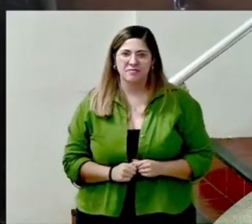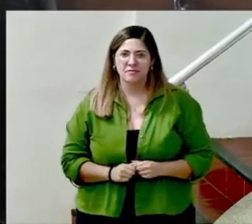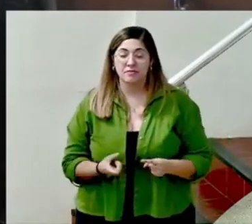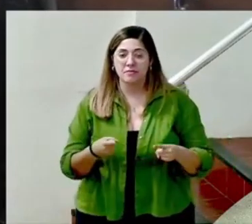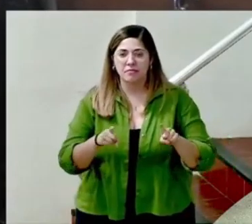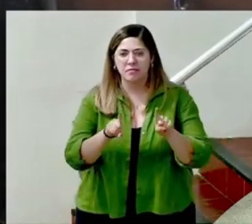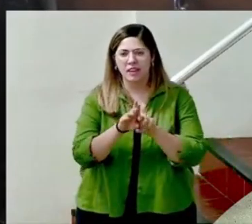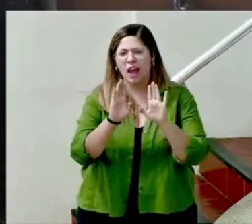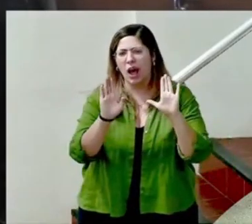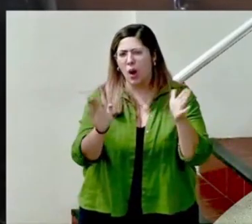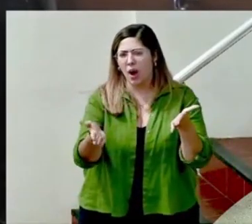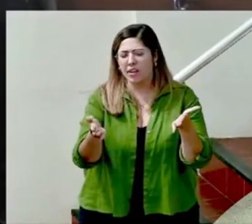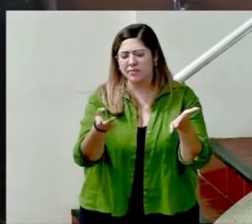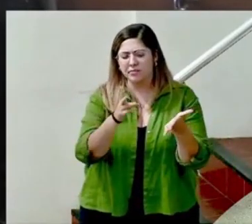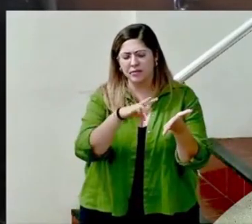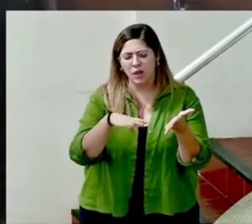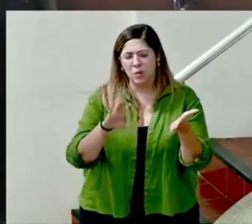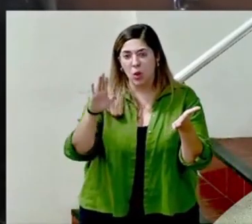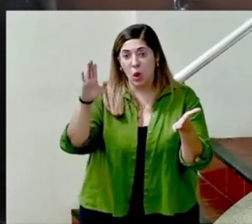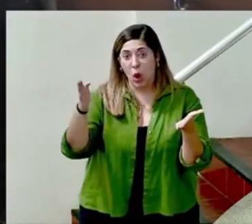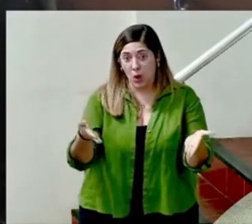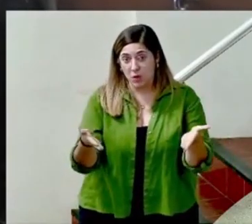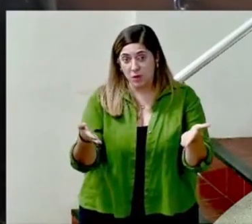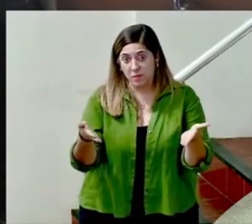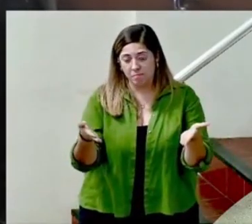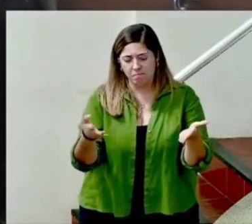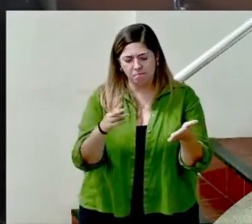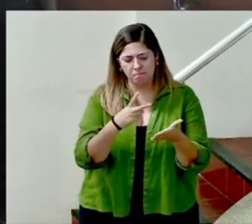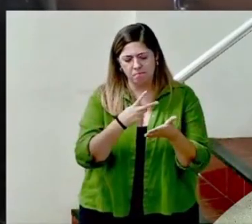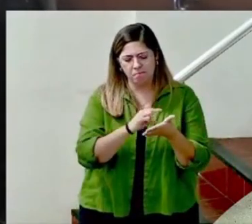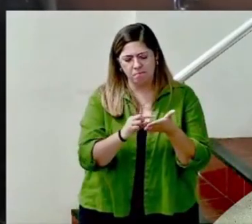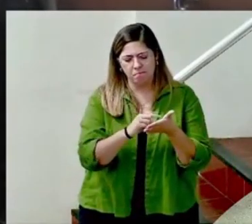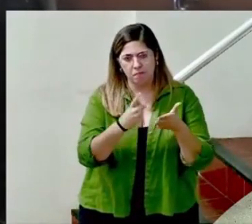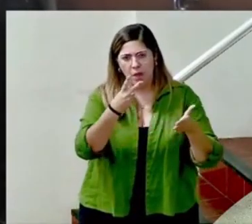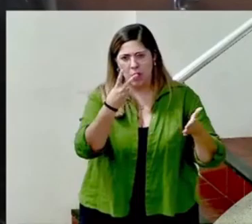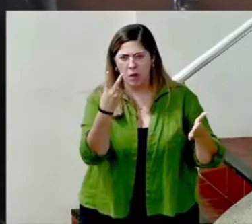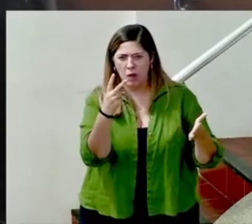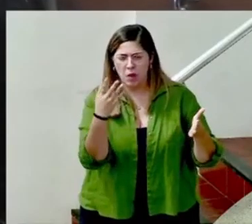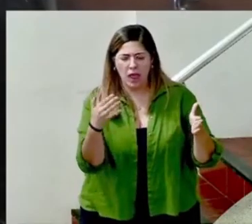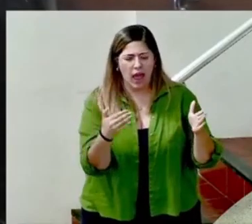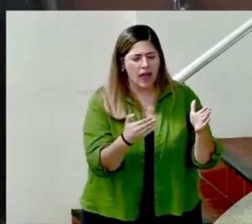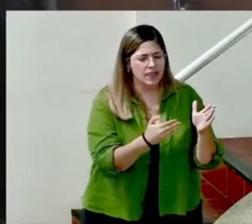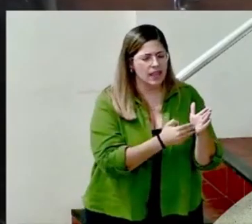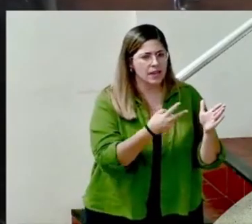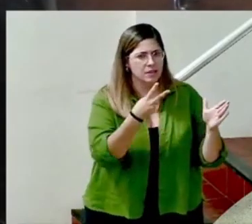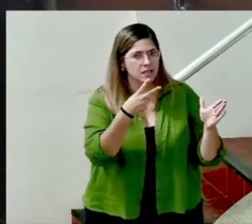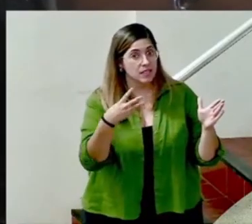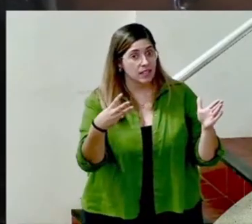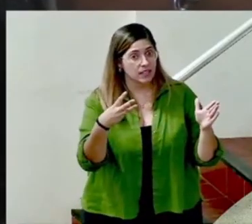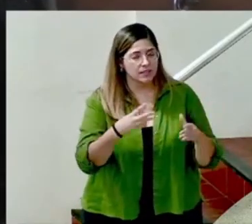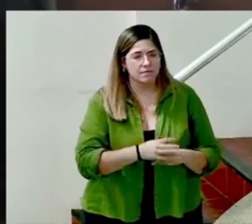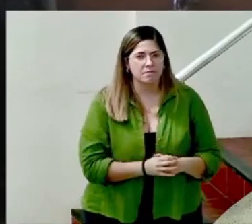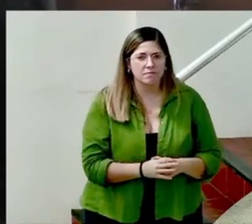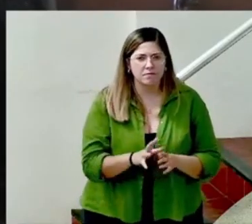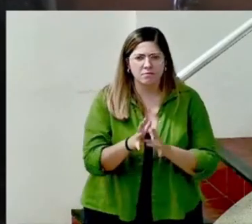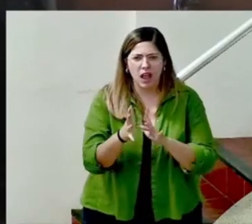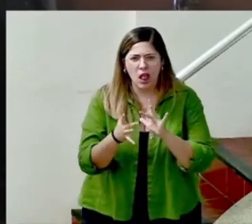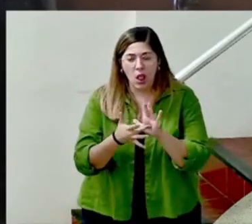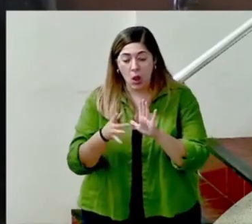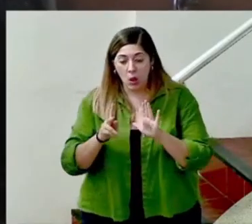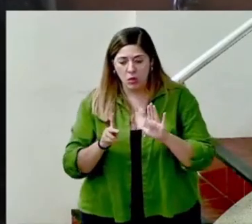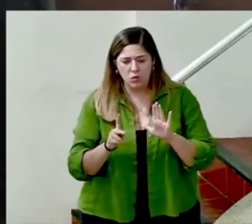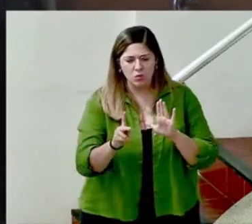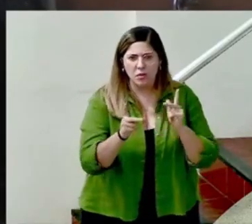Aqui neste trecho do Sermão do Monte, versos 22 e 23, Cristo vai continuar tratando a respeito do